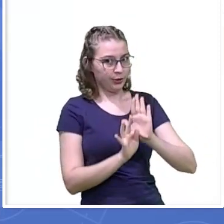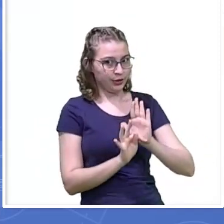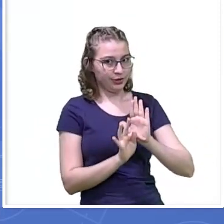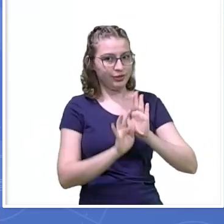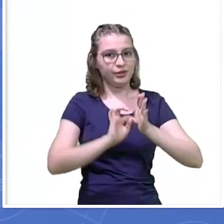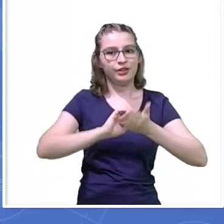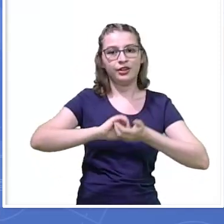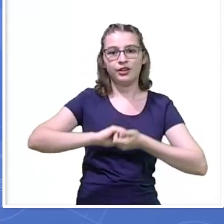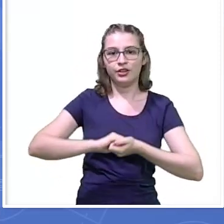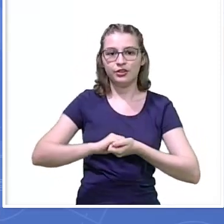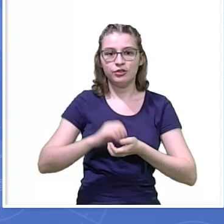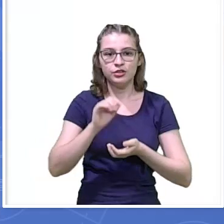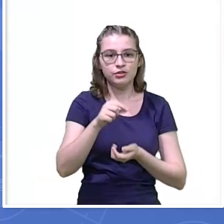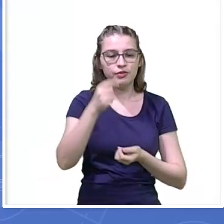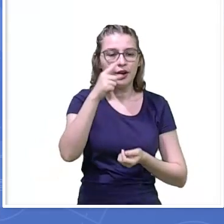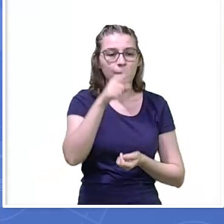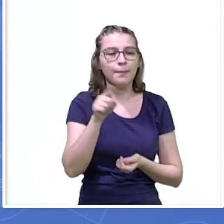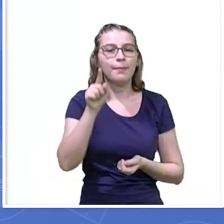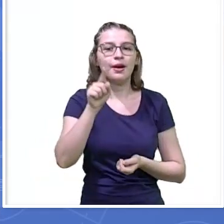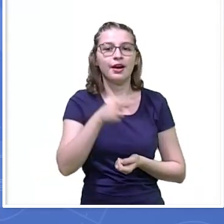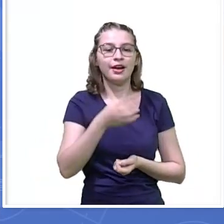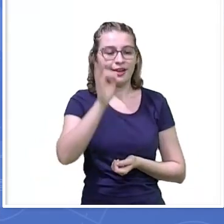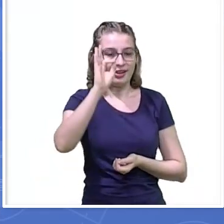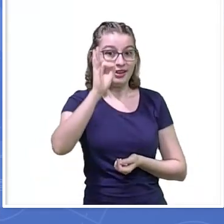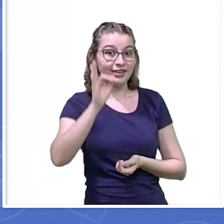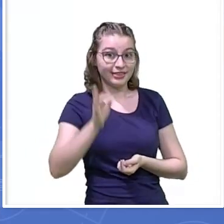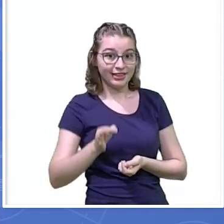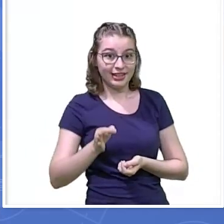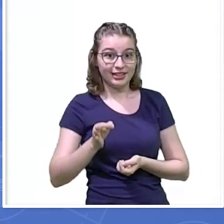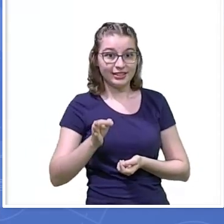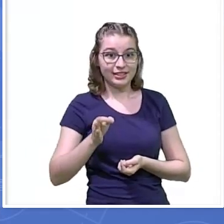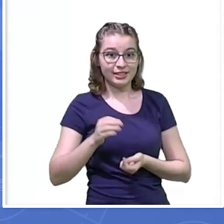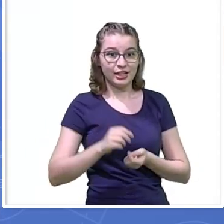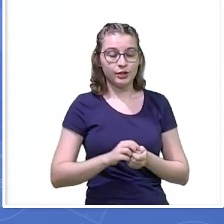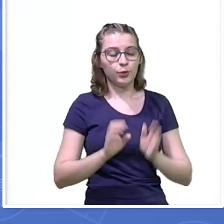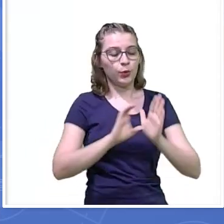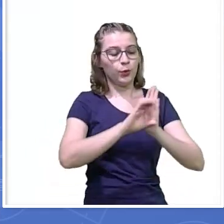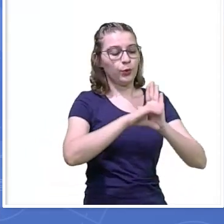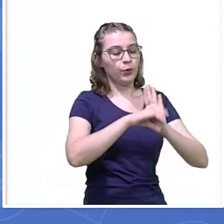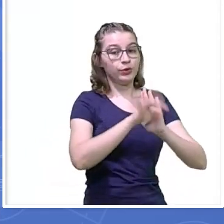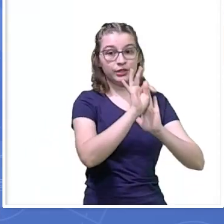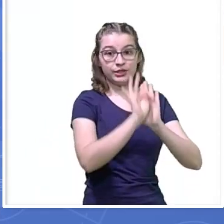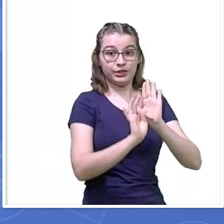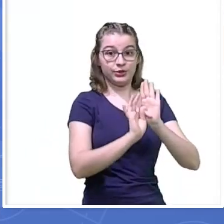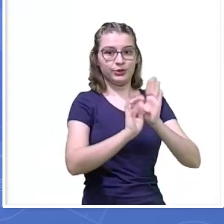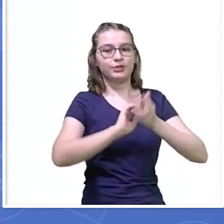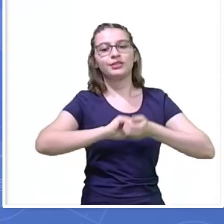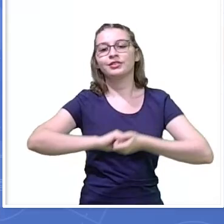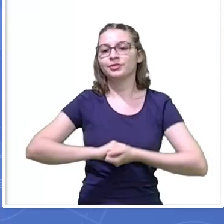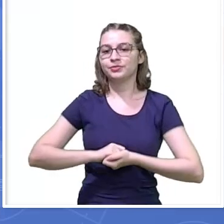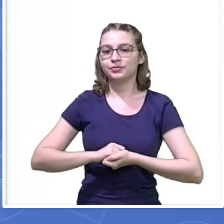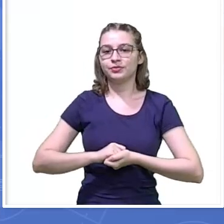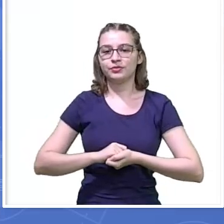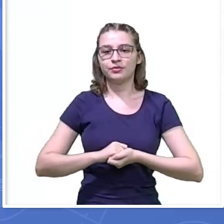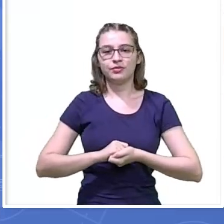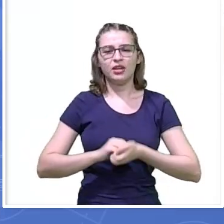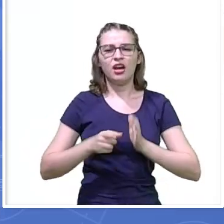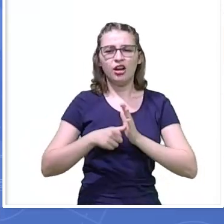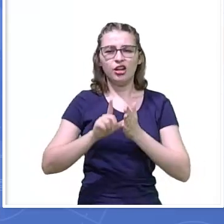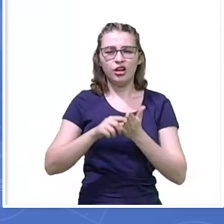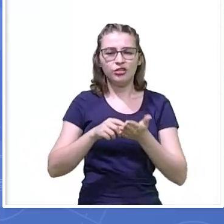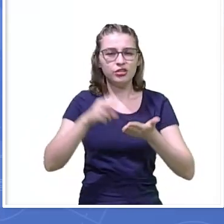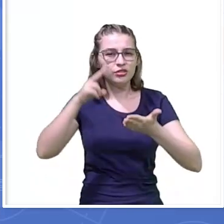deveria marcar a alternativa correta com o conceito aí desse texto, certo? Vamos só dar uma olhada antes da gente ir para a